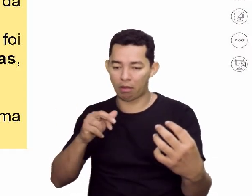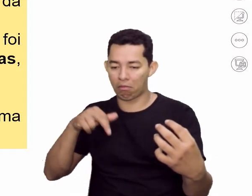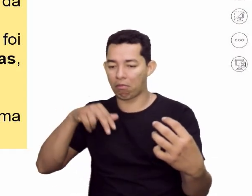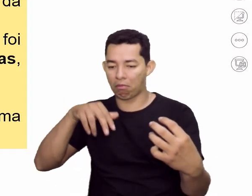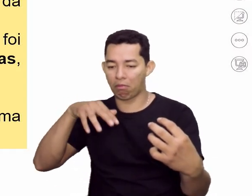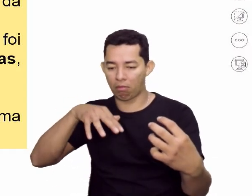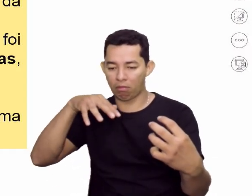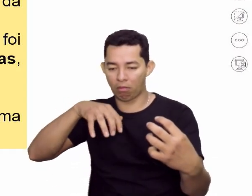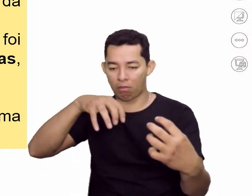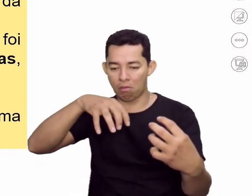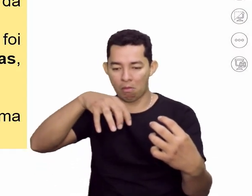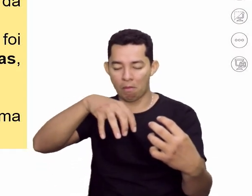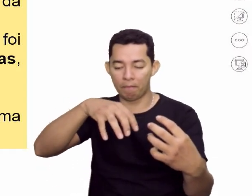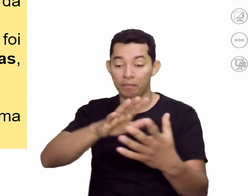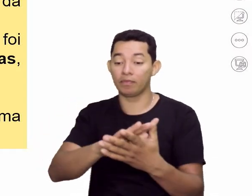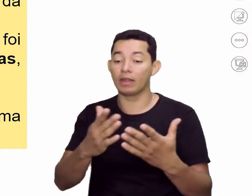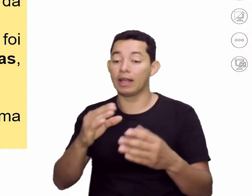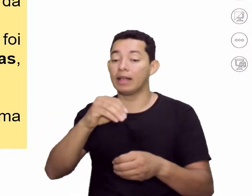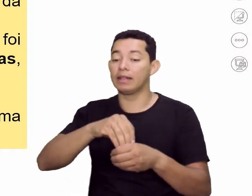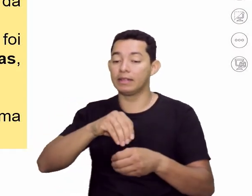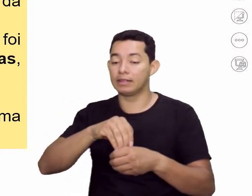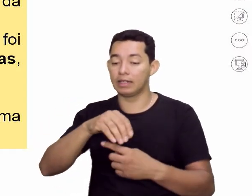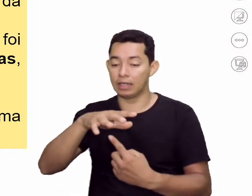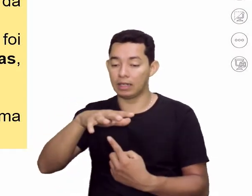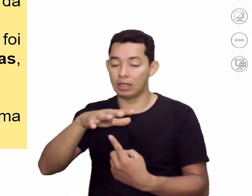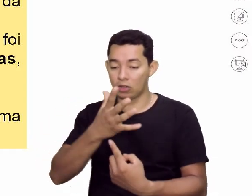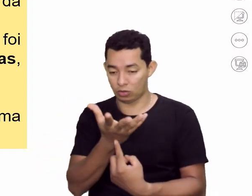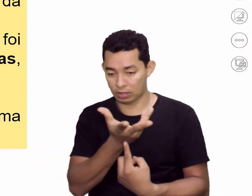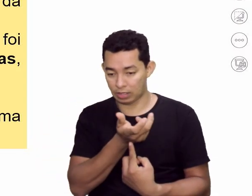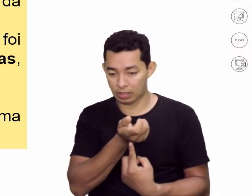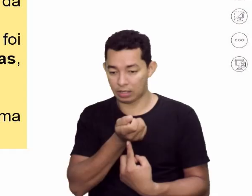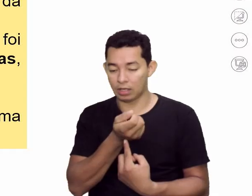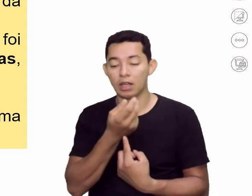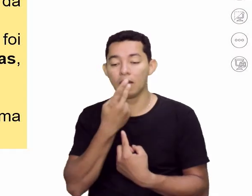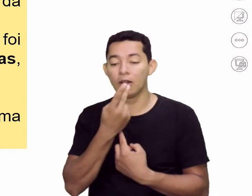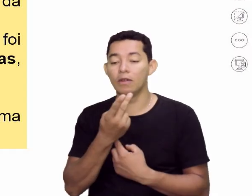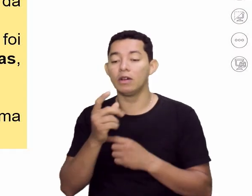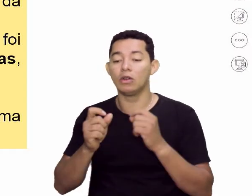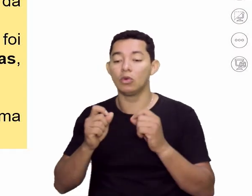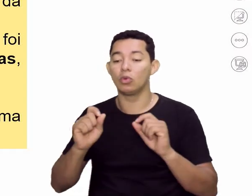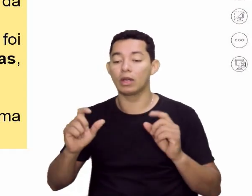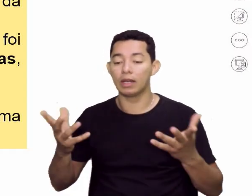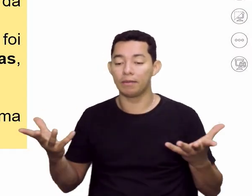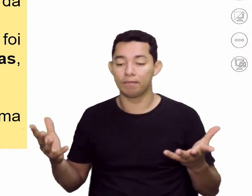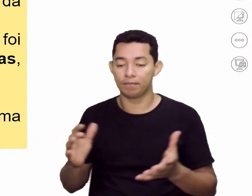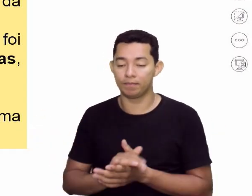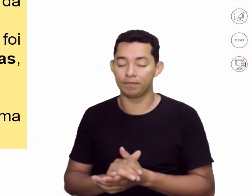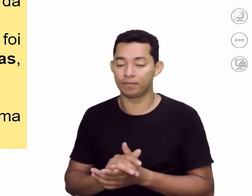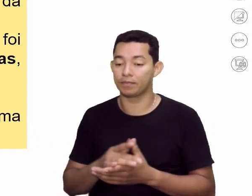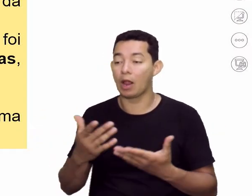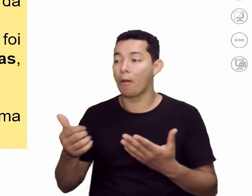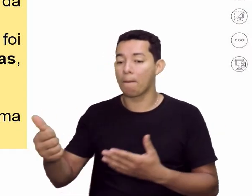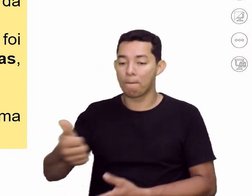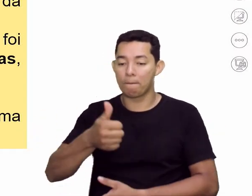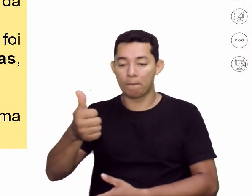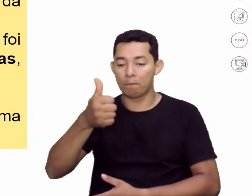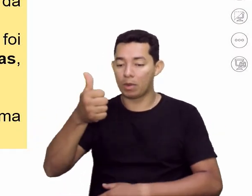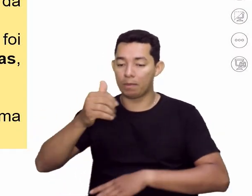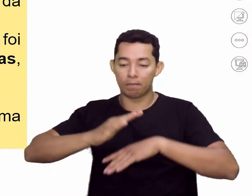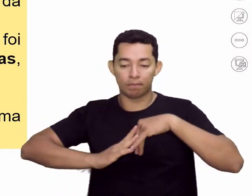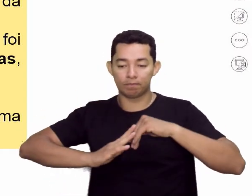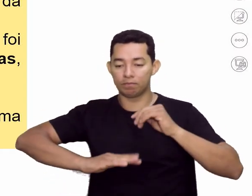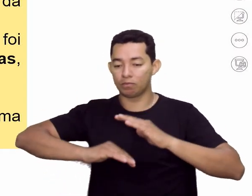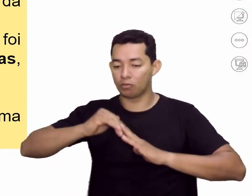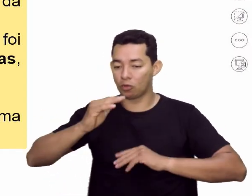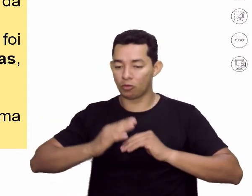quando se fala nesse sentido aí, está se referindo à questão daqueles primeiros artistas que